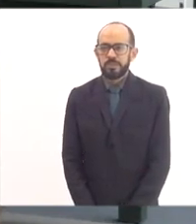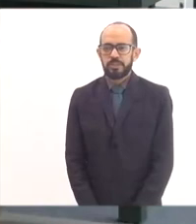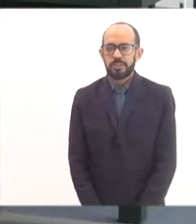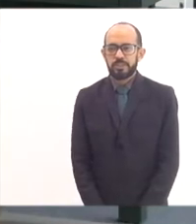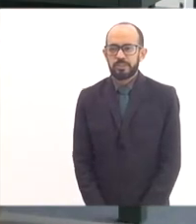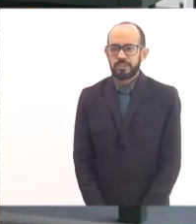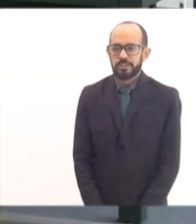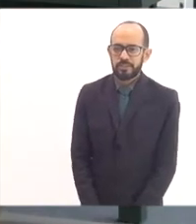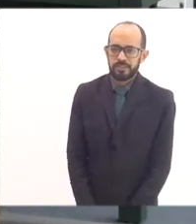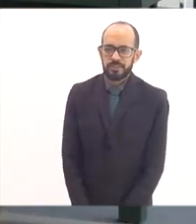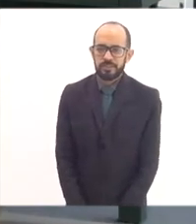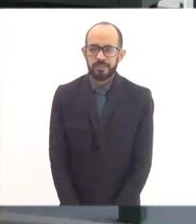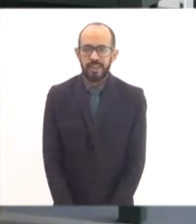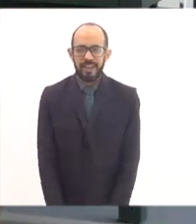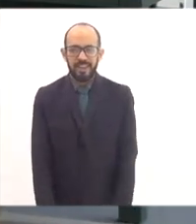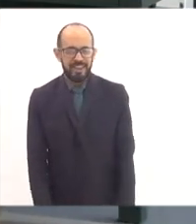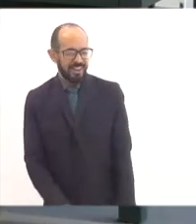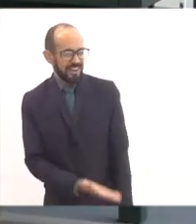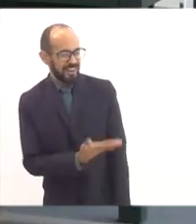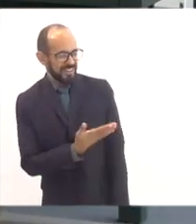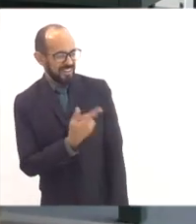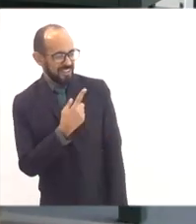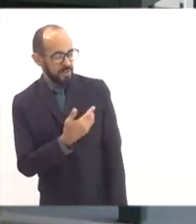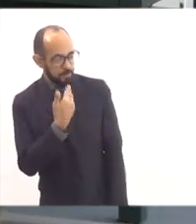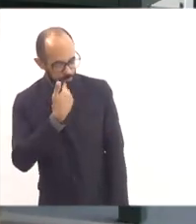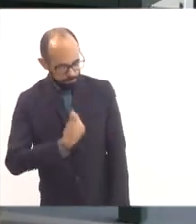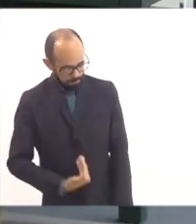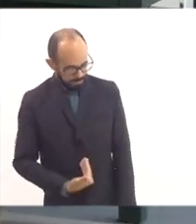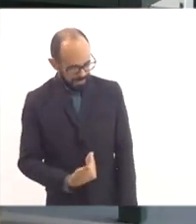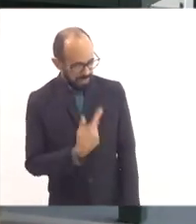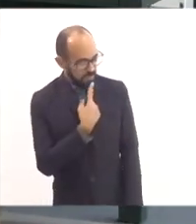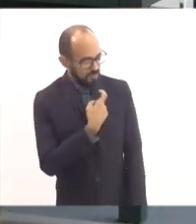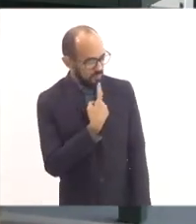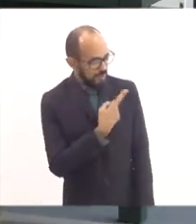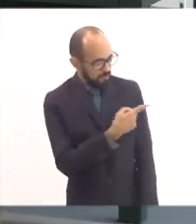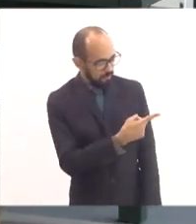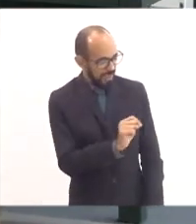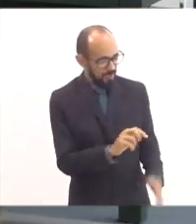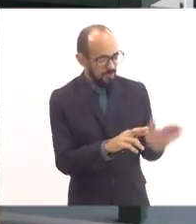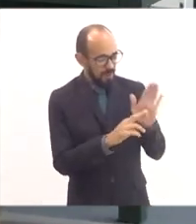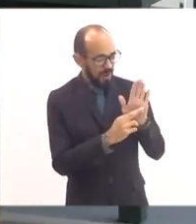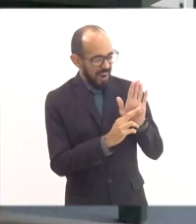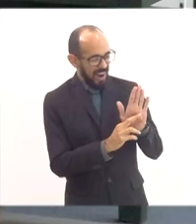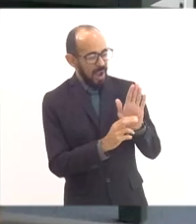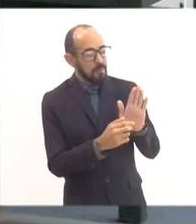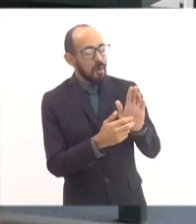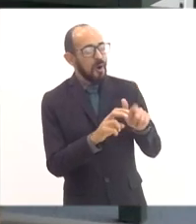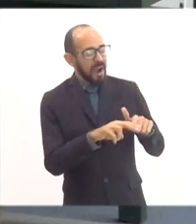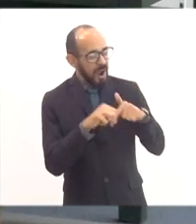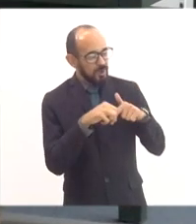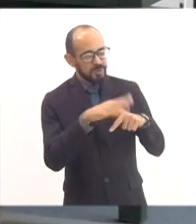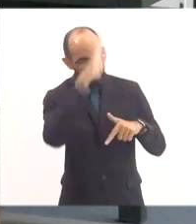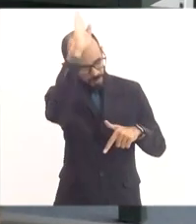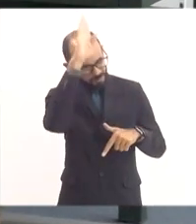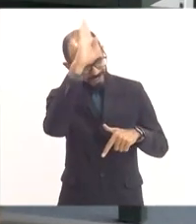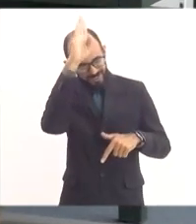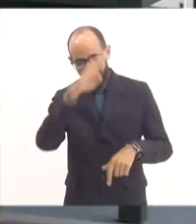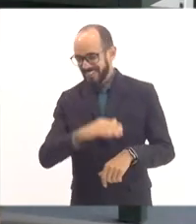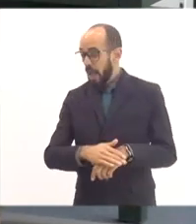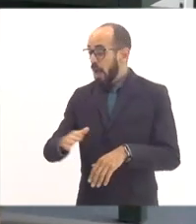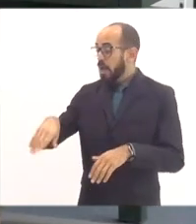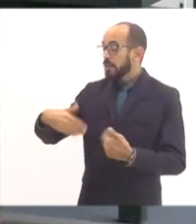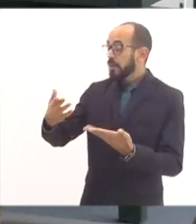A deputada Marta Rocha veio de vermelho aí, parcialmente, em homenagem ao Corpo de Bombeiros. Aliás, presidente, me permita, queria